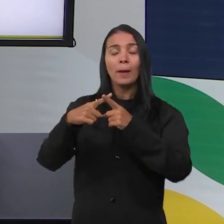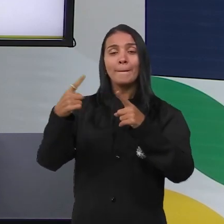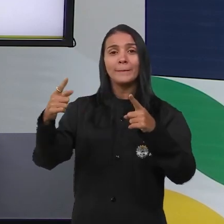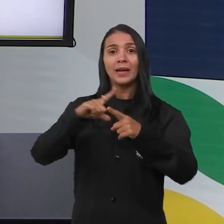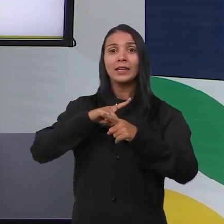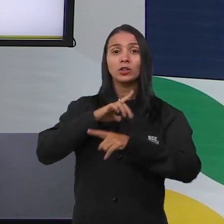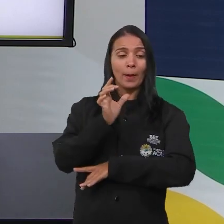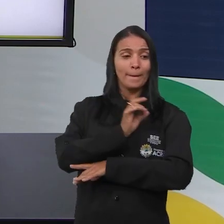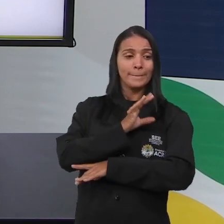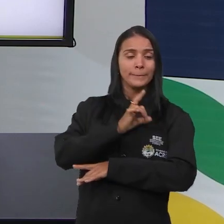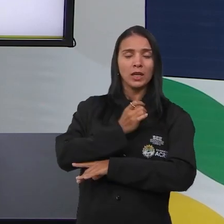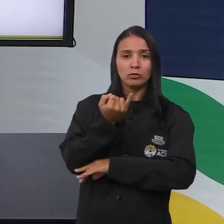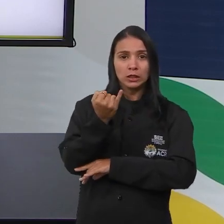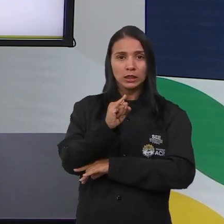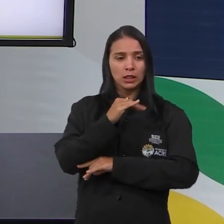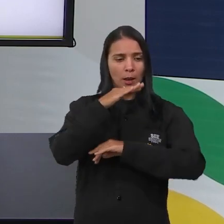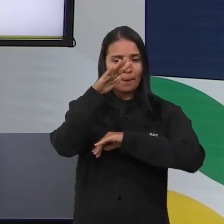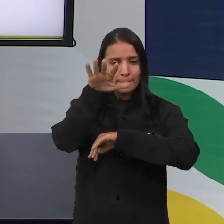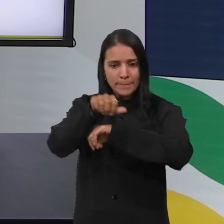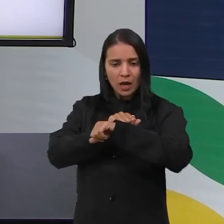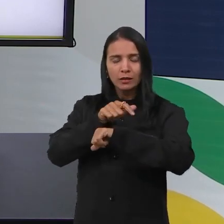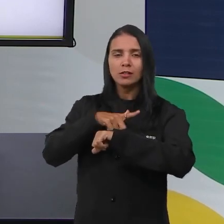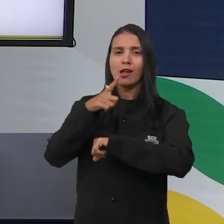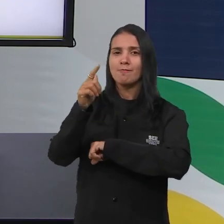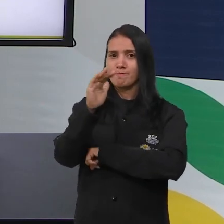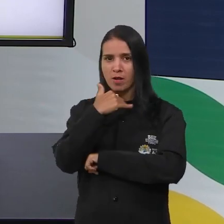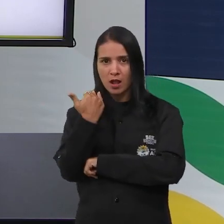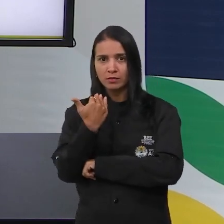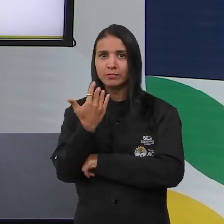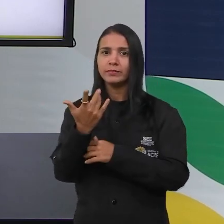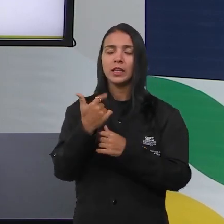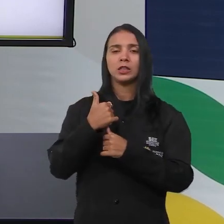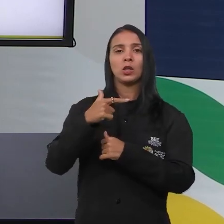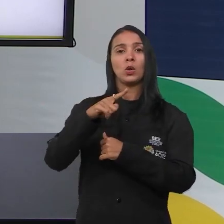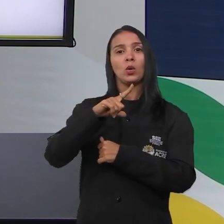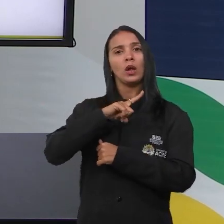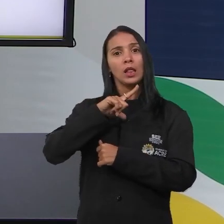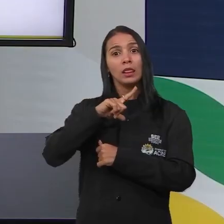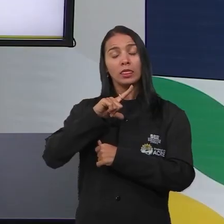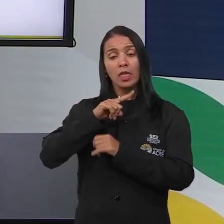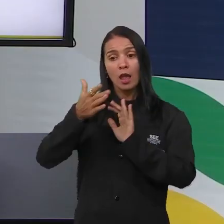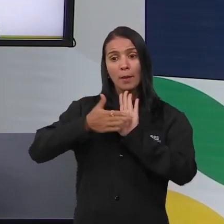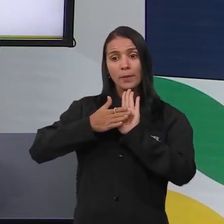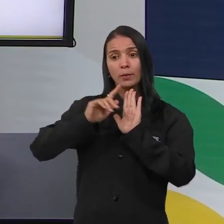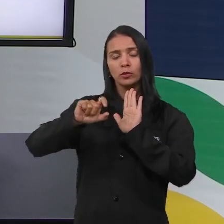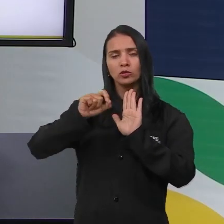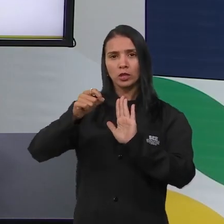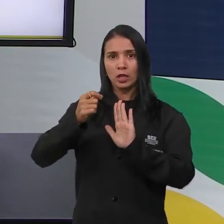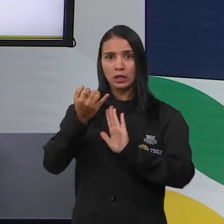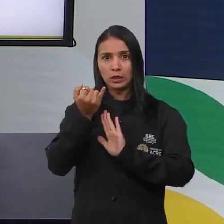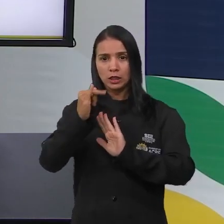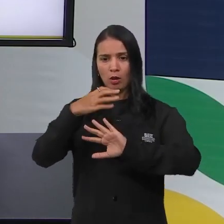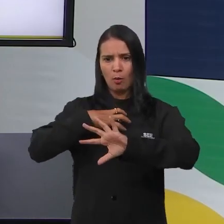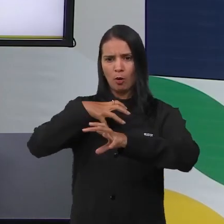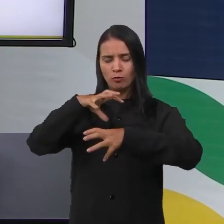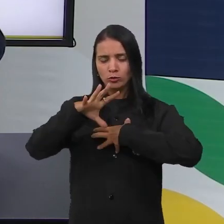Ele busca fazer uma percepção crítica, né? Aguçar o seu olhar crítico. Quando você se coloca dentro de um papel, mesmo que